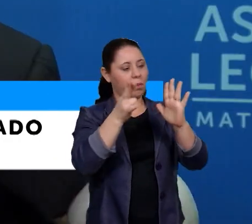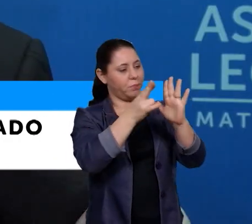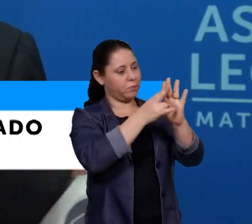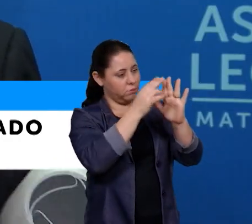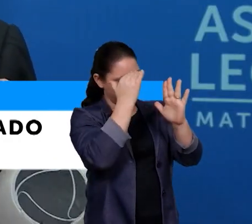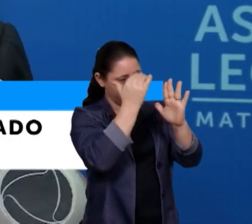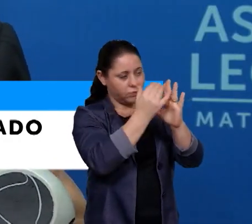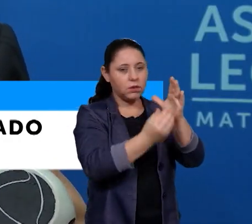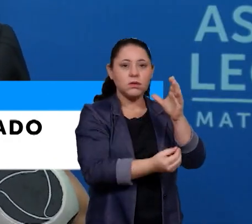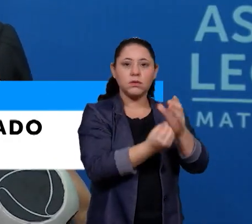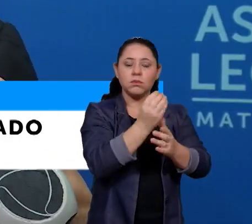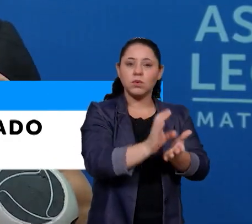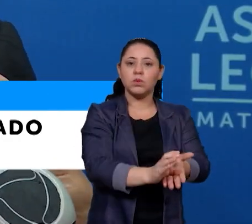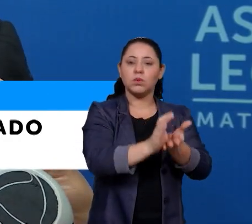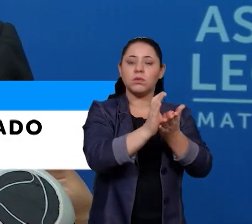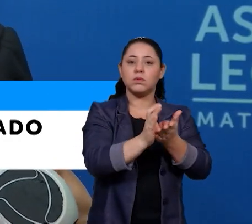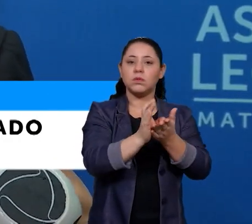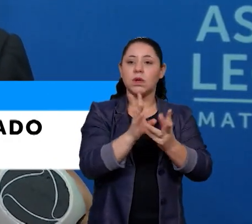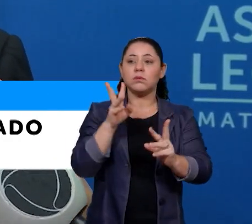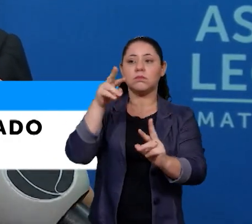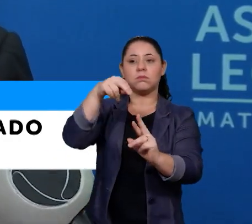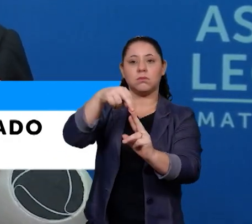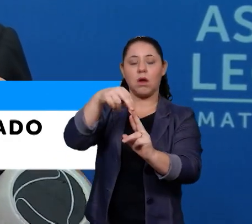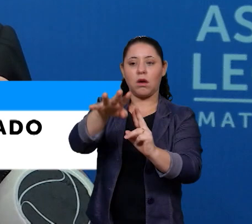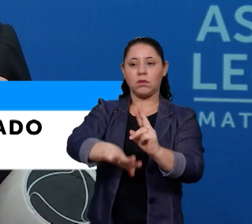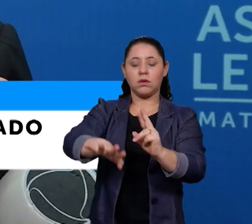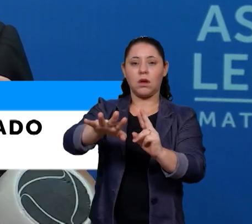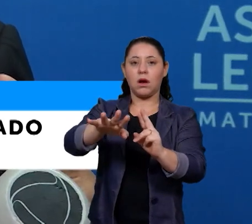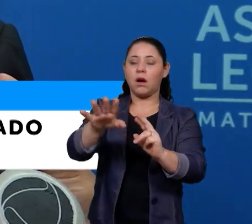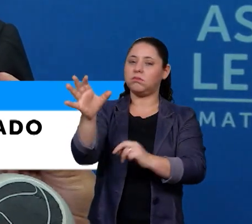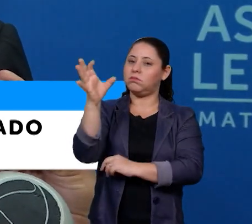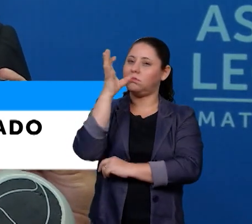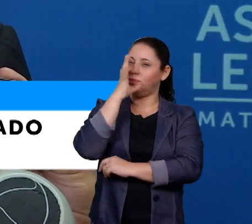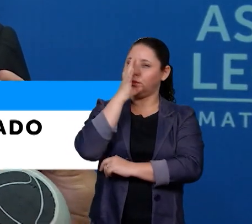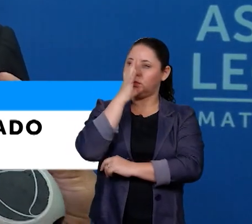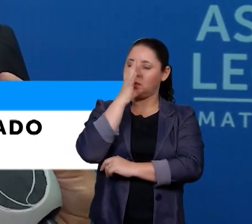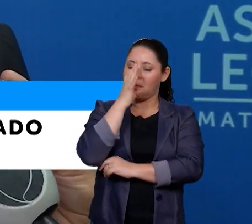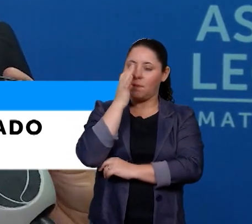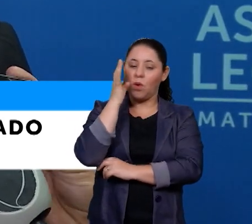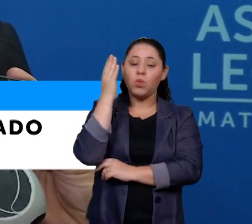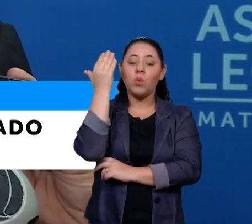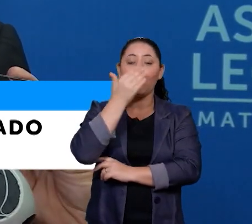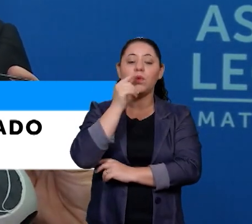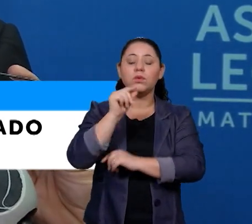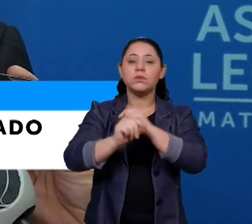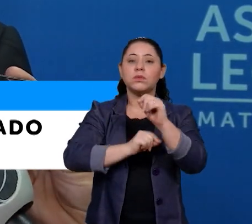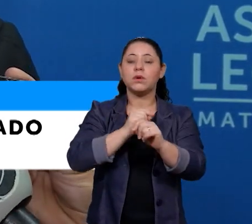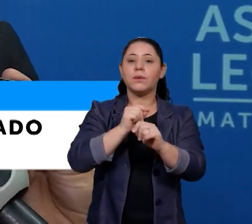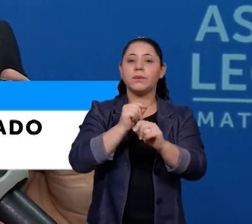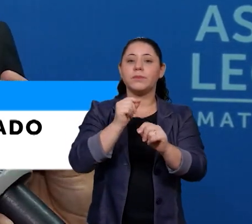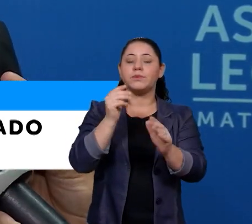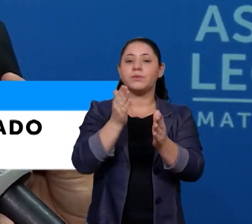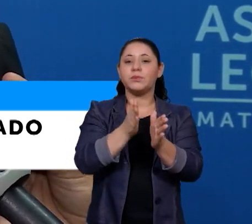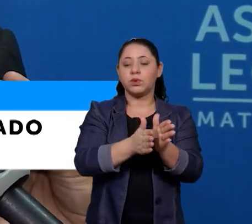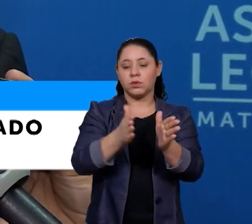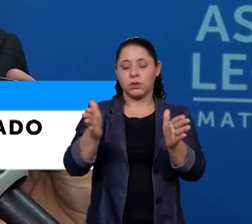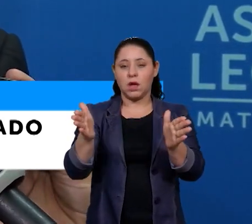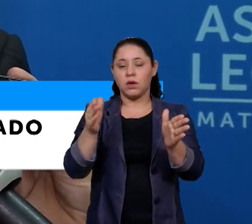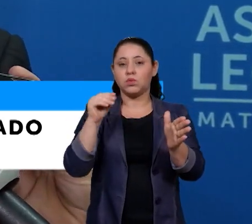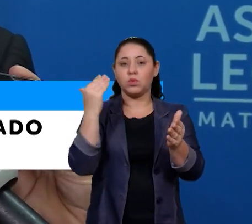Conforme previsão regimental, nós criamos a comissão de representação para poder acompanhar esse processo